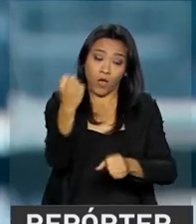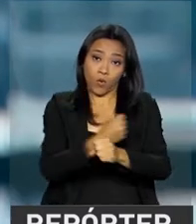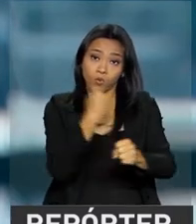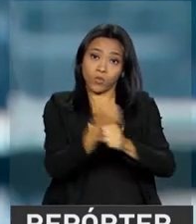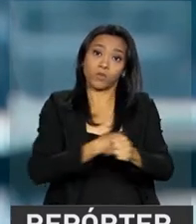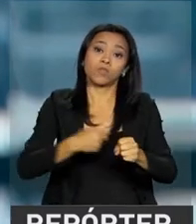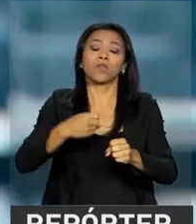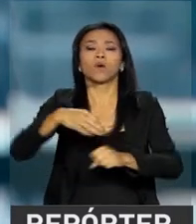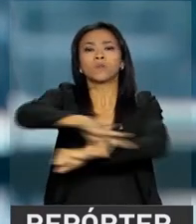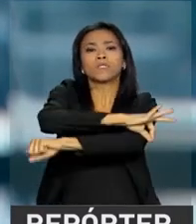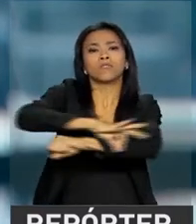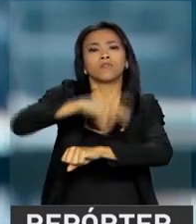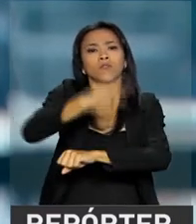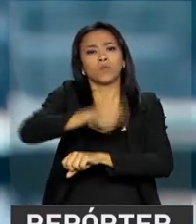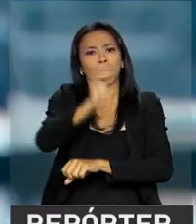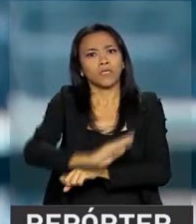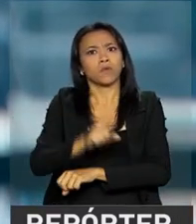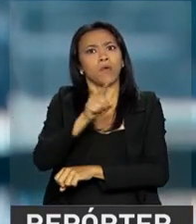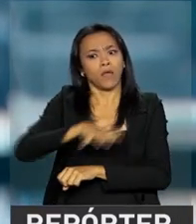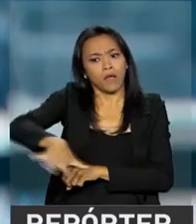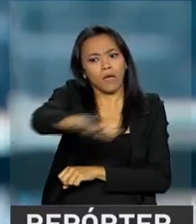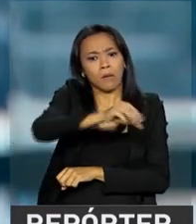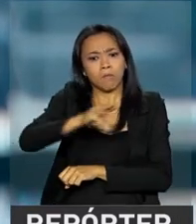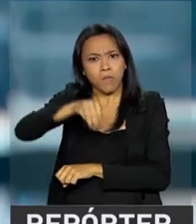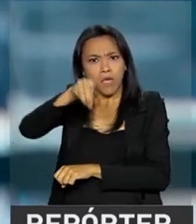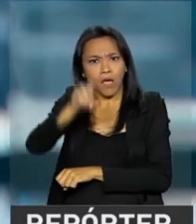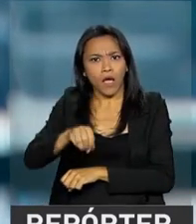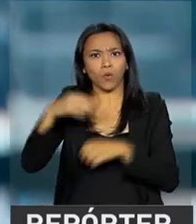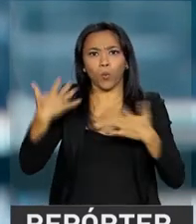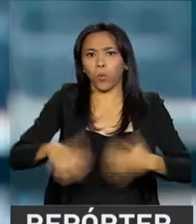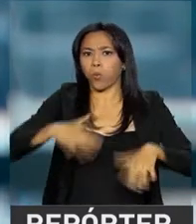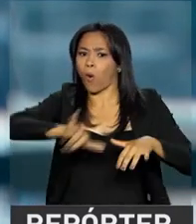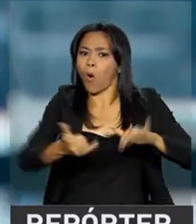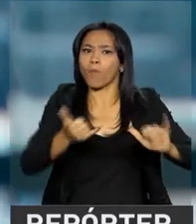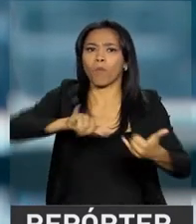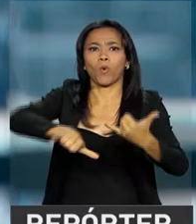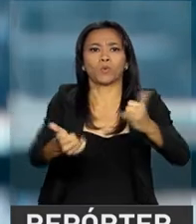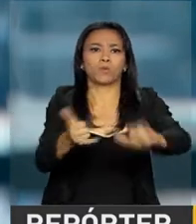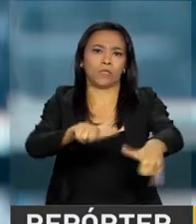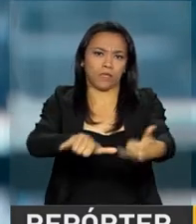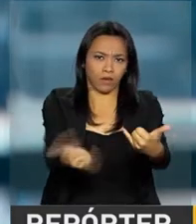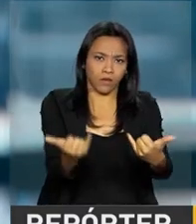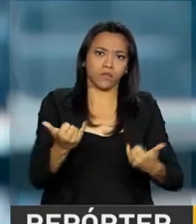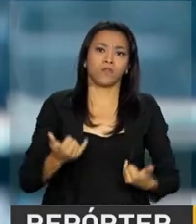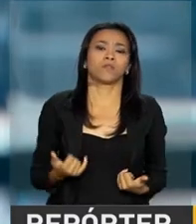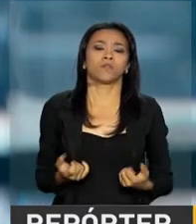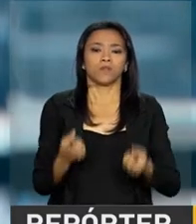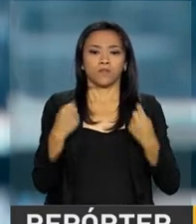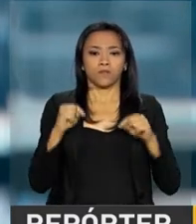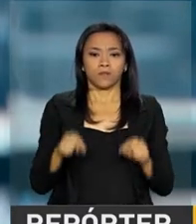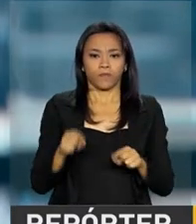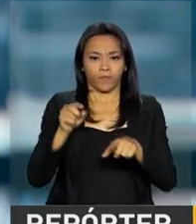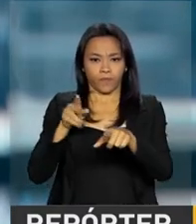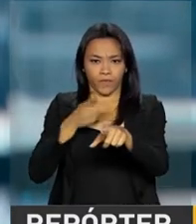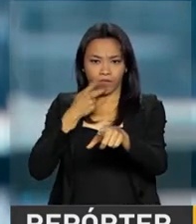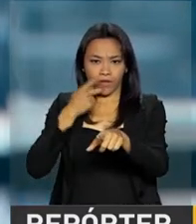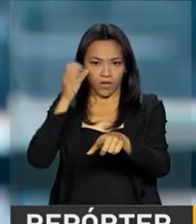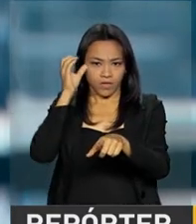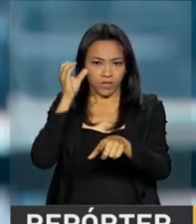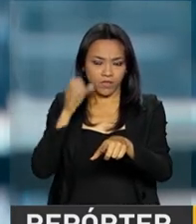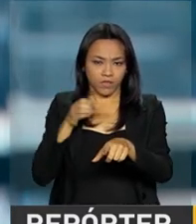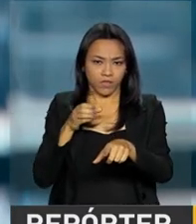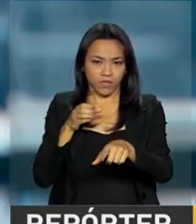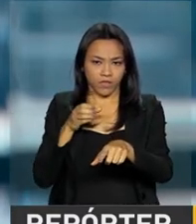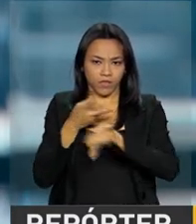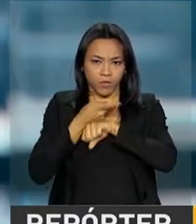o país é um mercado com muitas oportunidades os empresários chineses já está buscando muito técnica